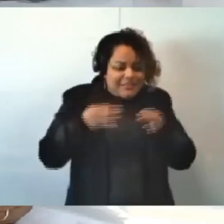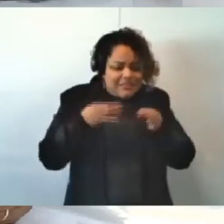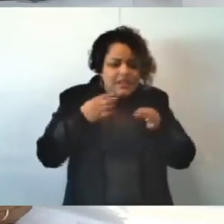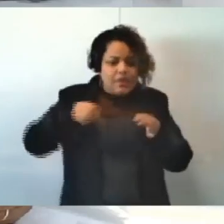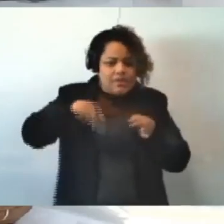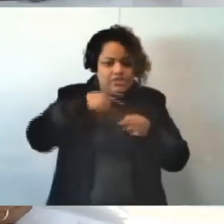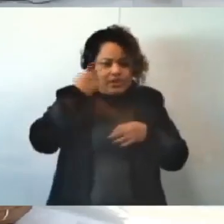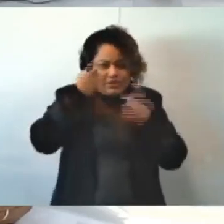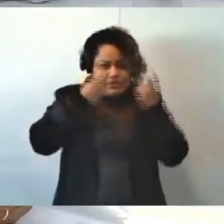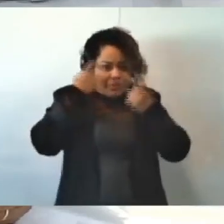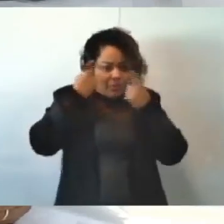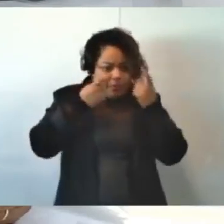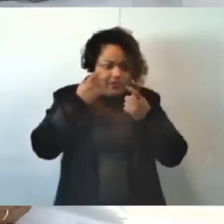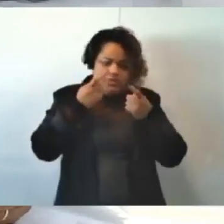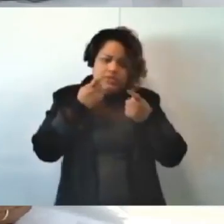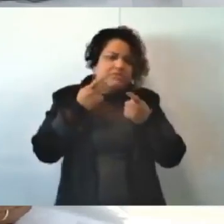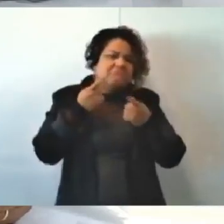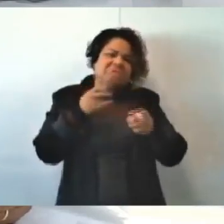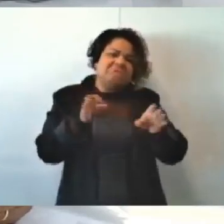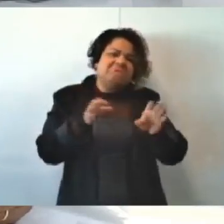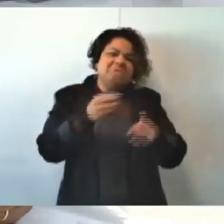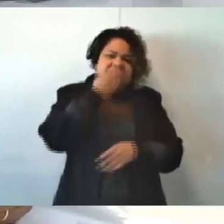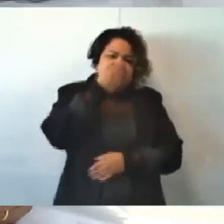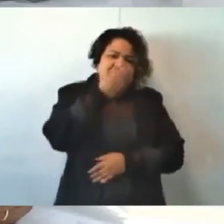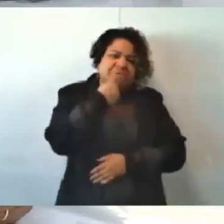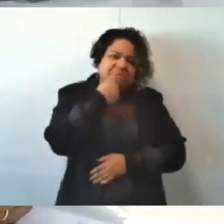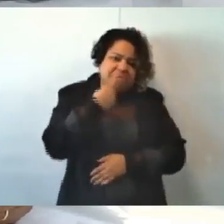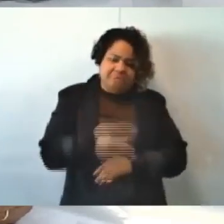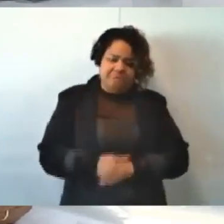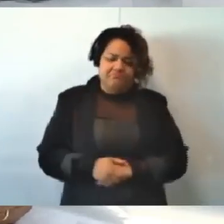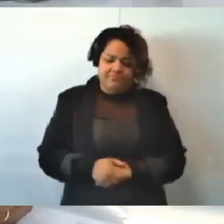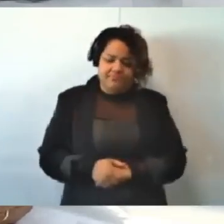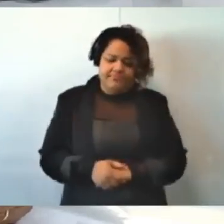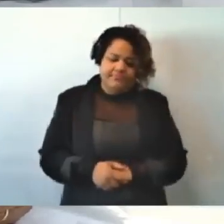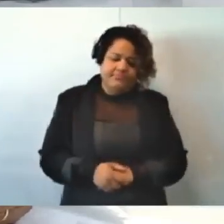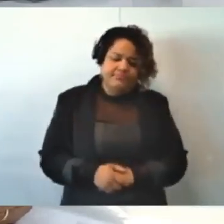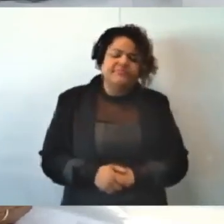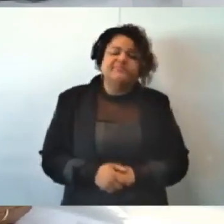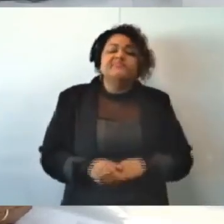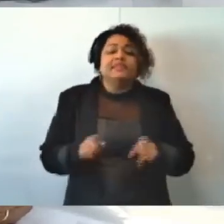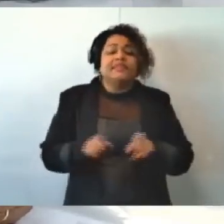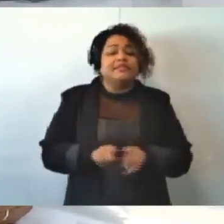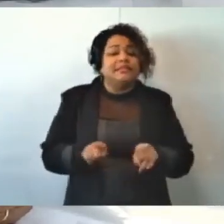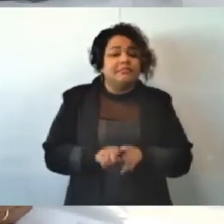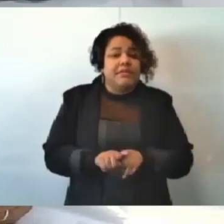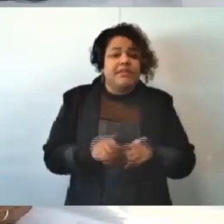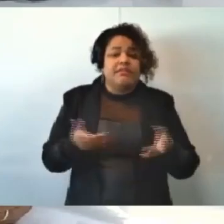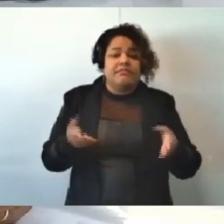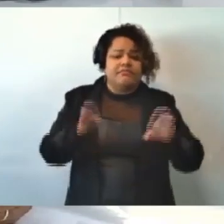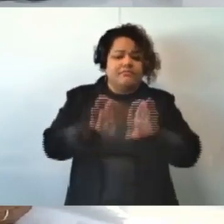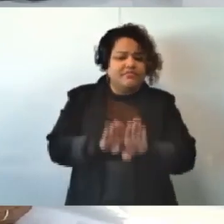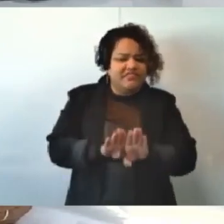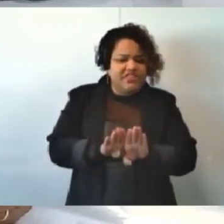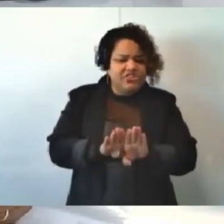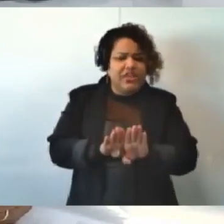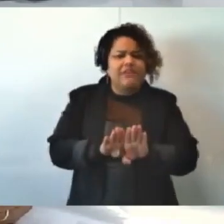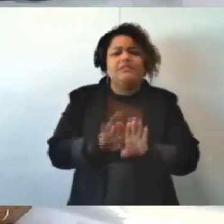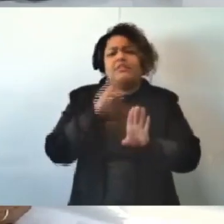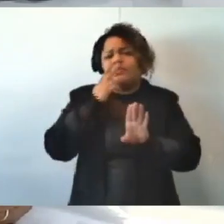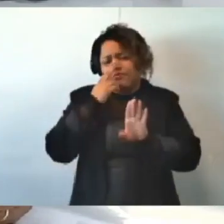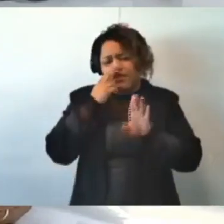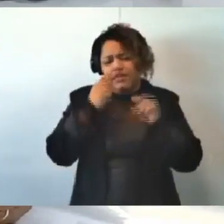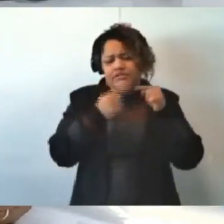é importante destacar que o fechamento atual é questionável legalmente. Com